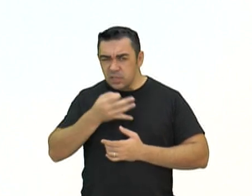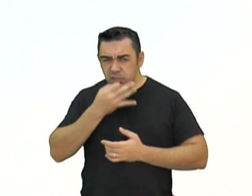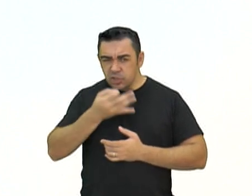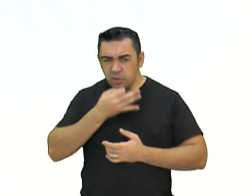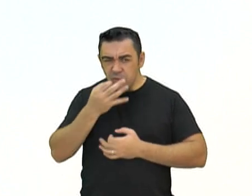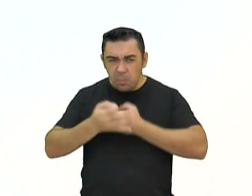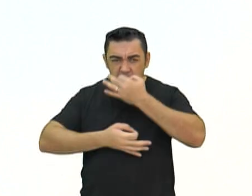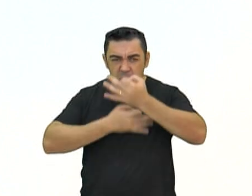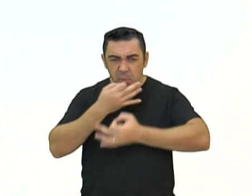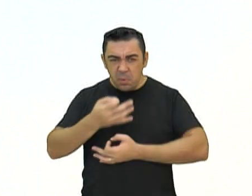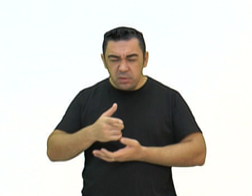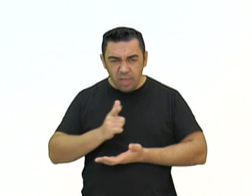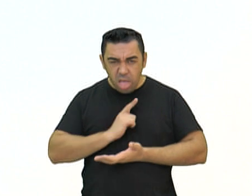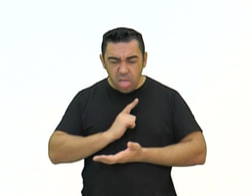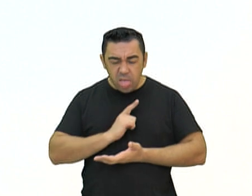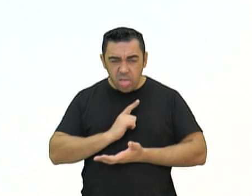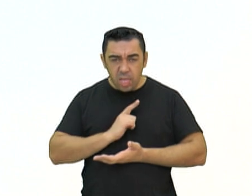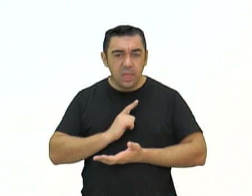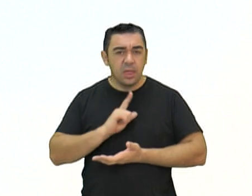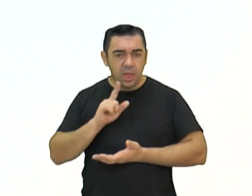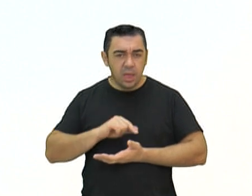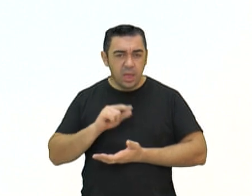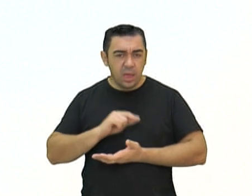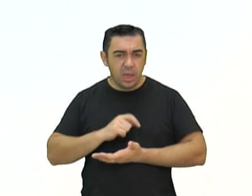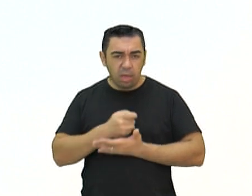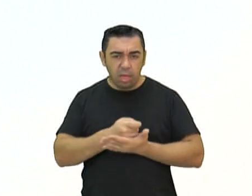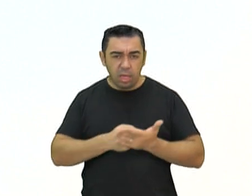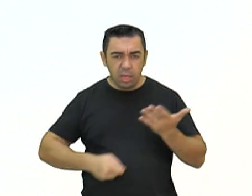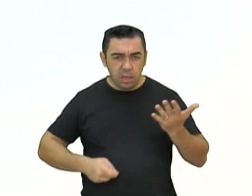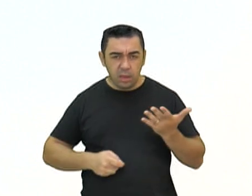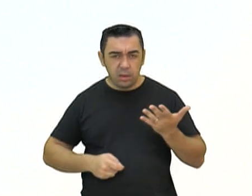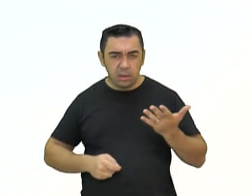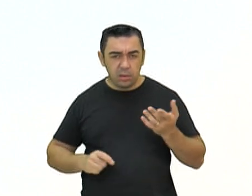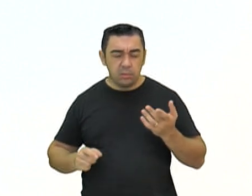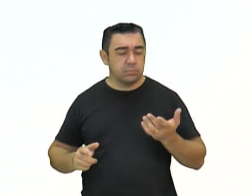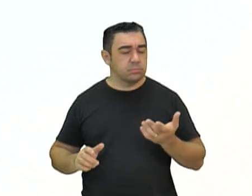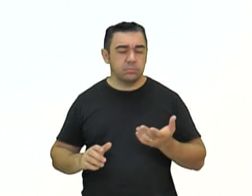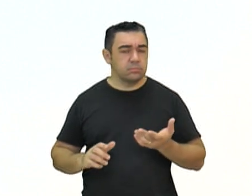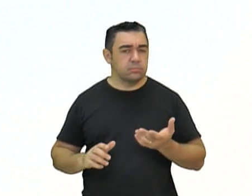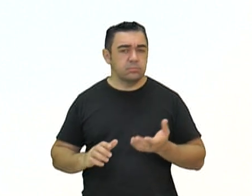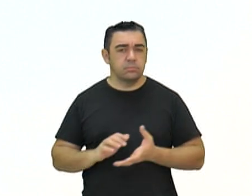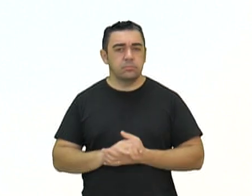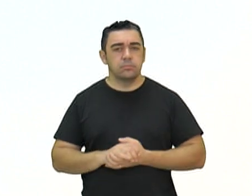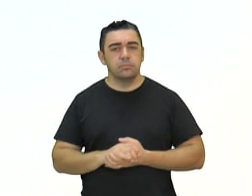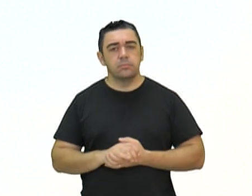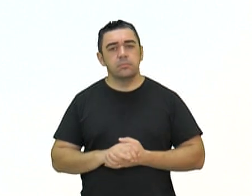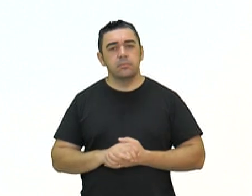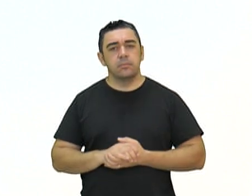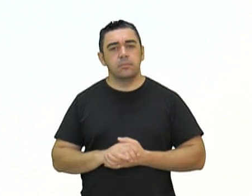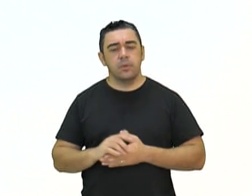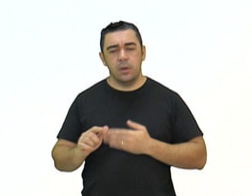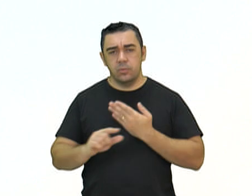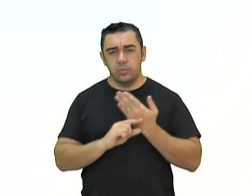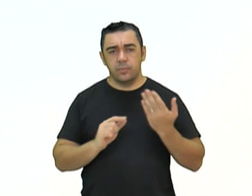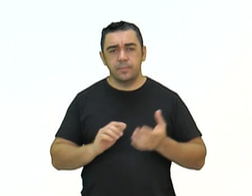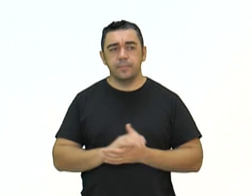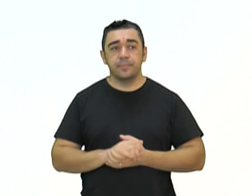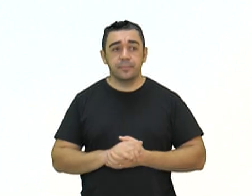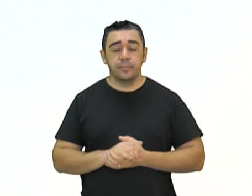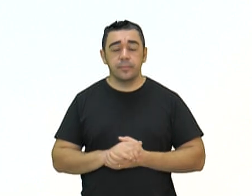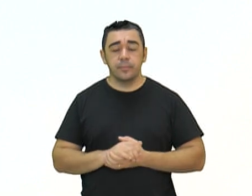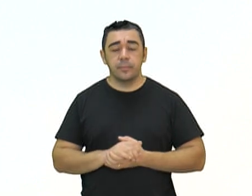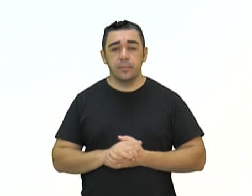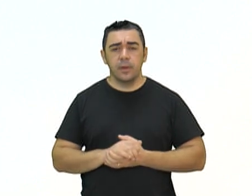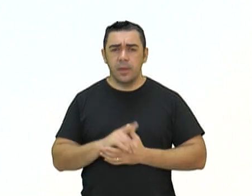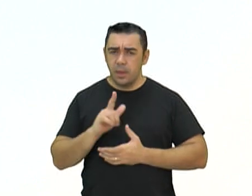dissertativo que traz ali a opinião, os argumentos, os contra-argumentos do autor a respeito de um assunto?